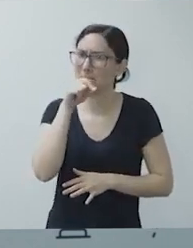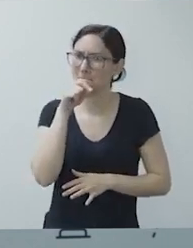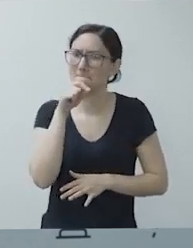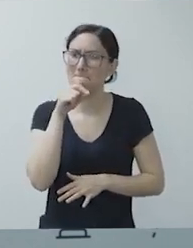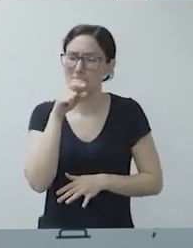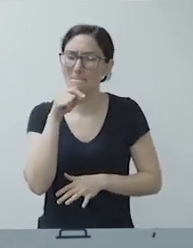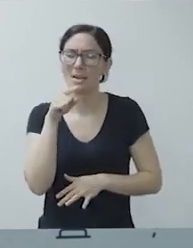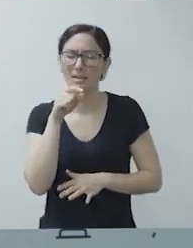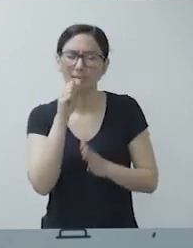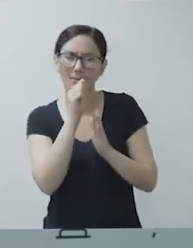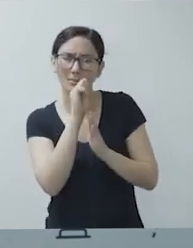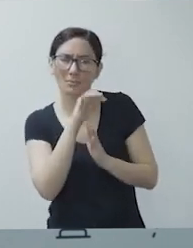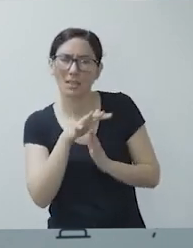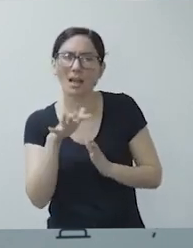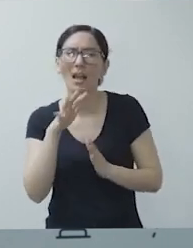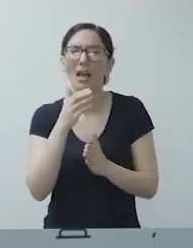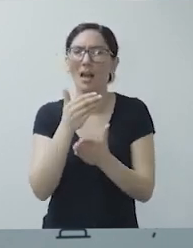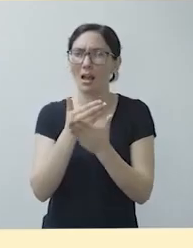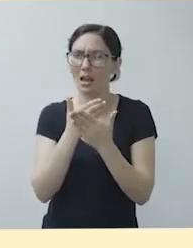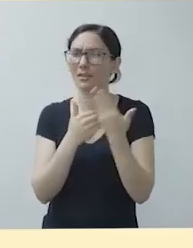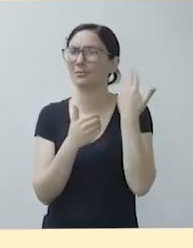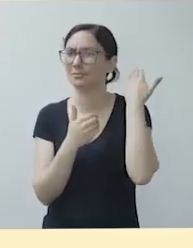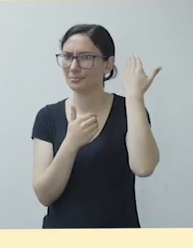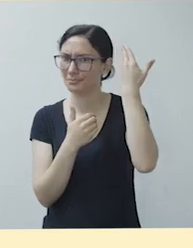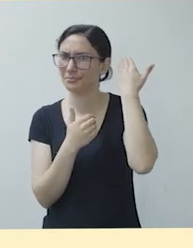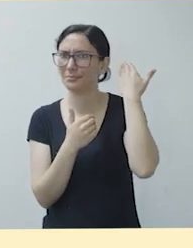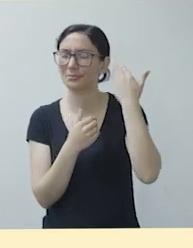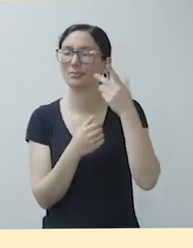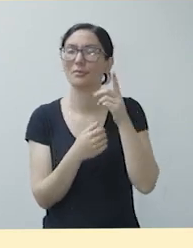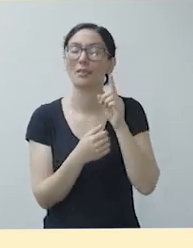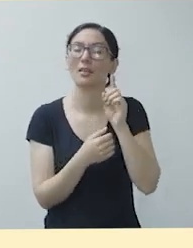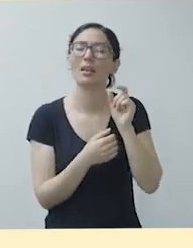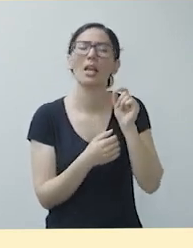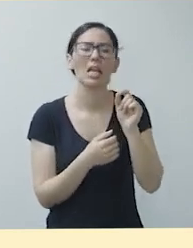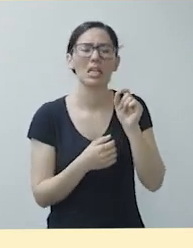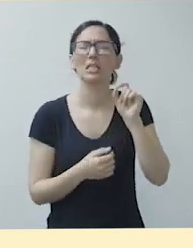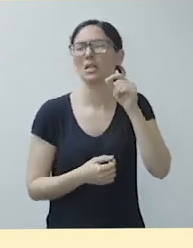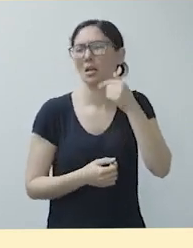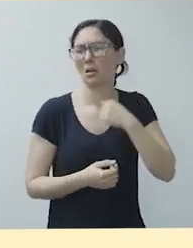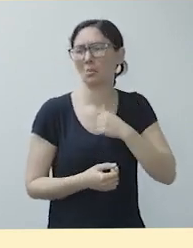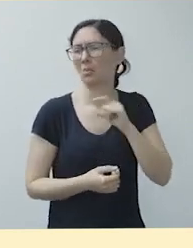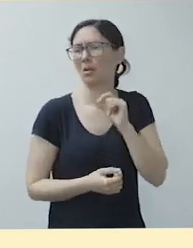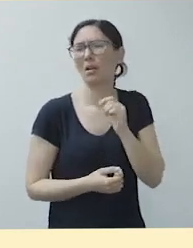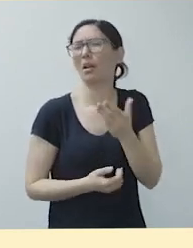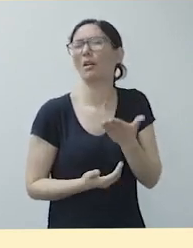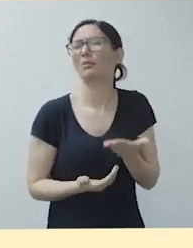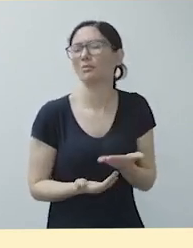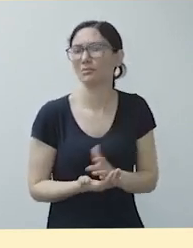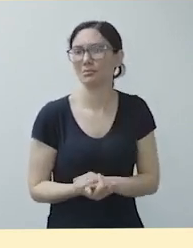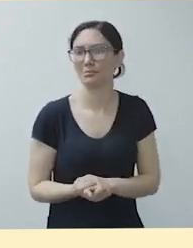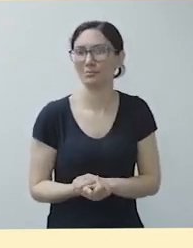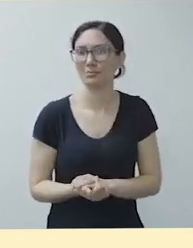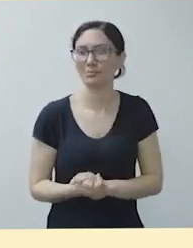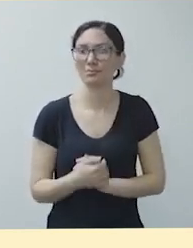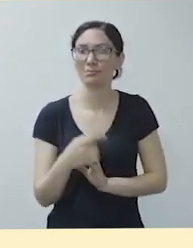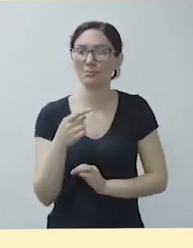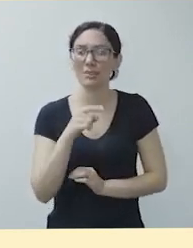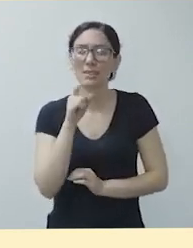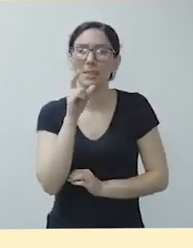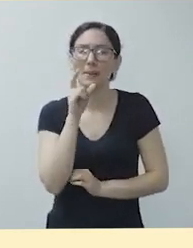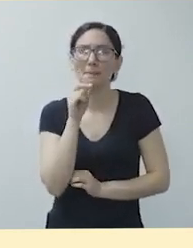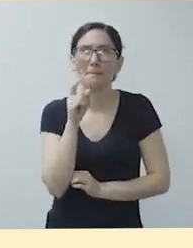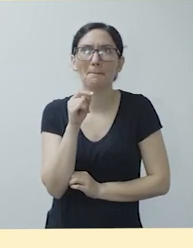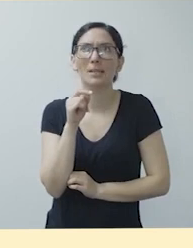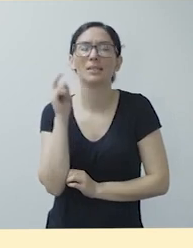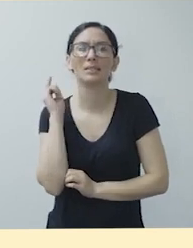com a imagem desse pássaro em outra aula. E tá dizendo lá, quem sou eu? Era um desses pássaros